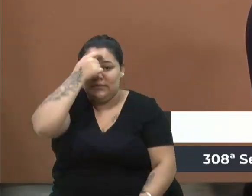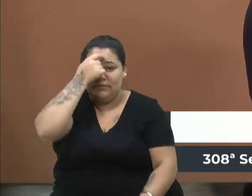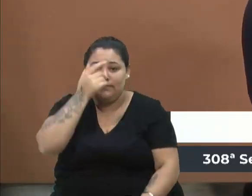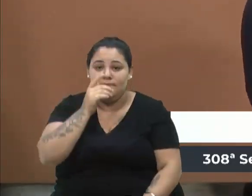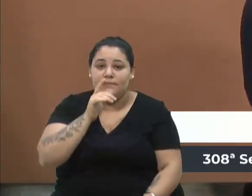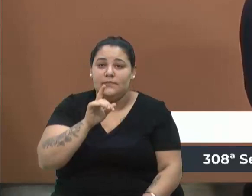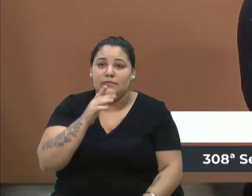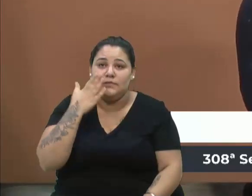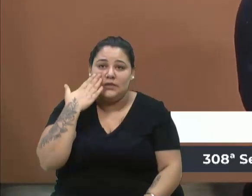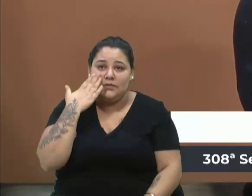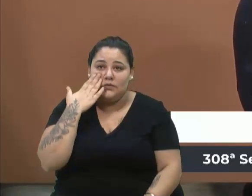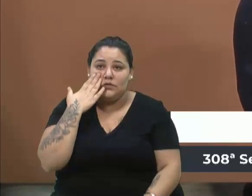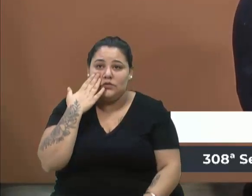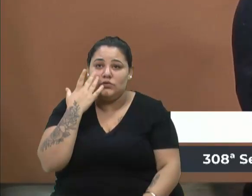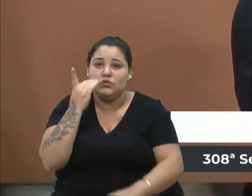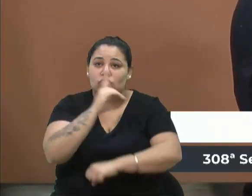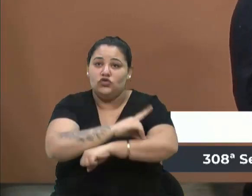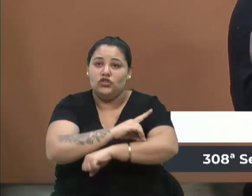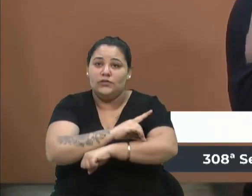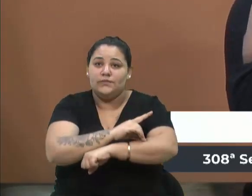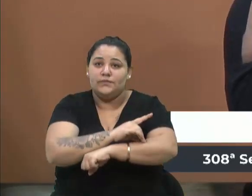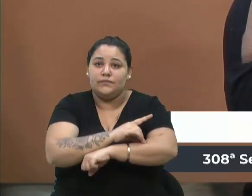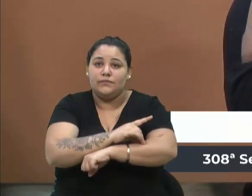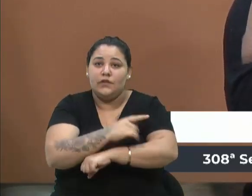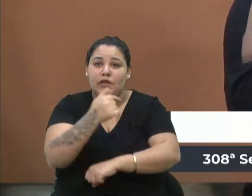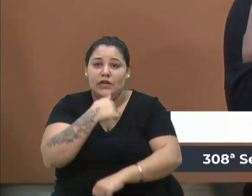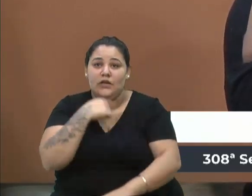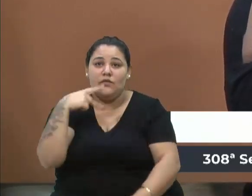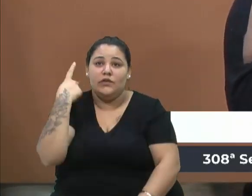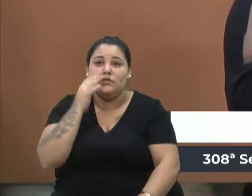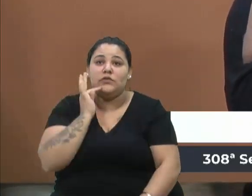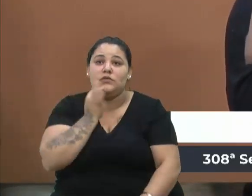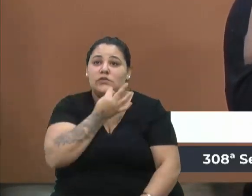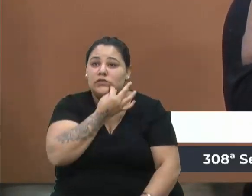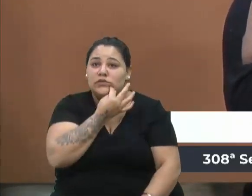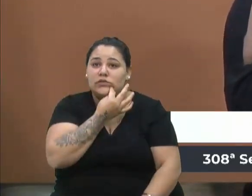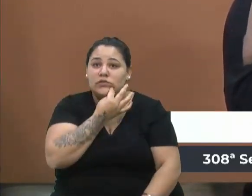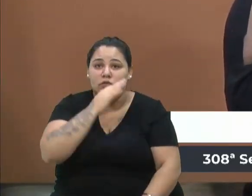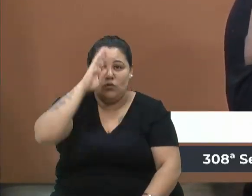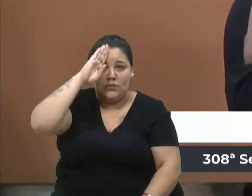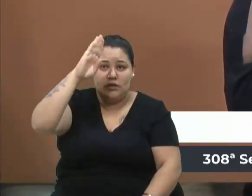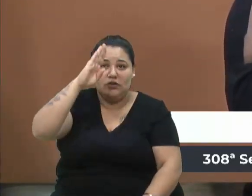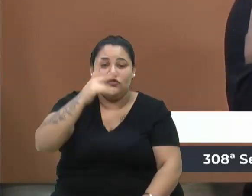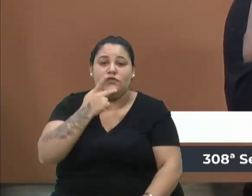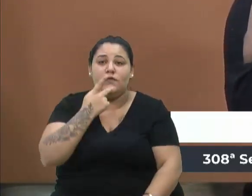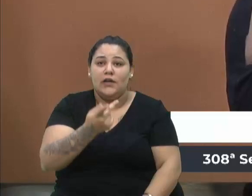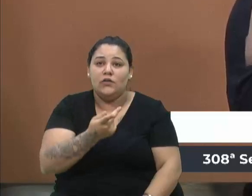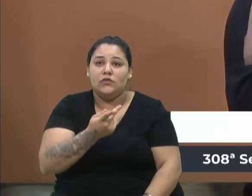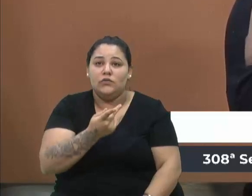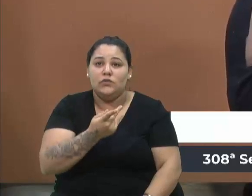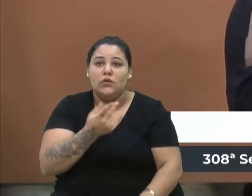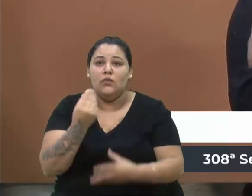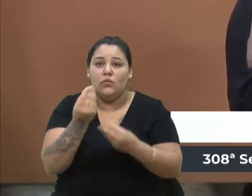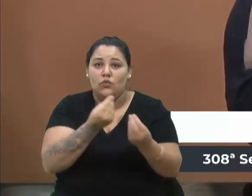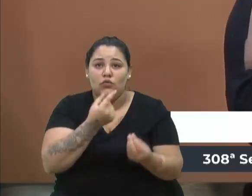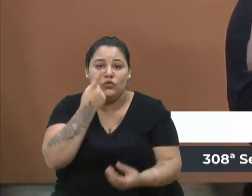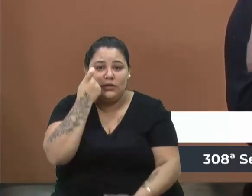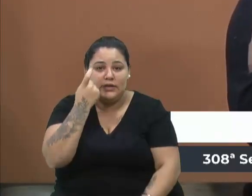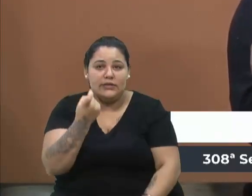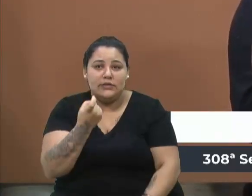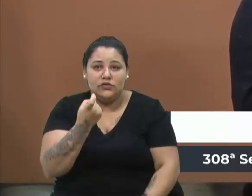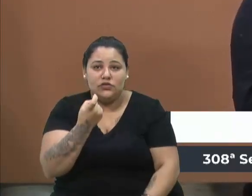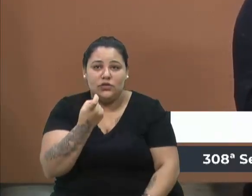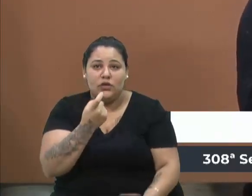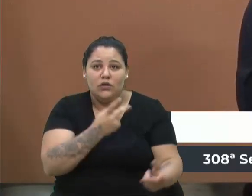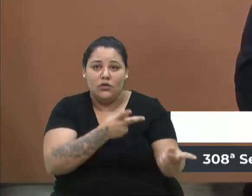eu e a vereadora Tatiane estávamos lá Reunidas o comandante falou no seu nome que seria interessante convidar ela também a